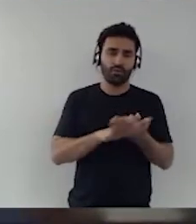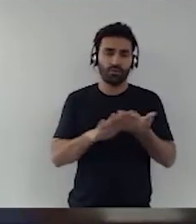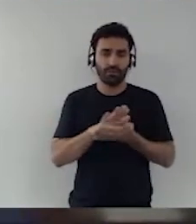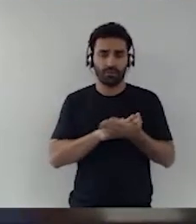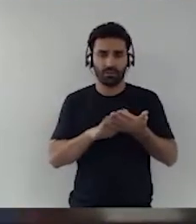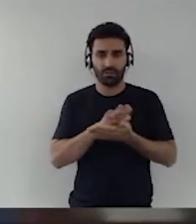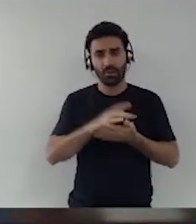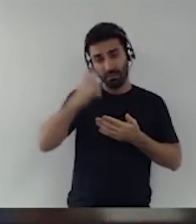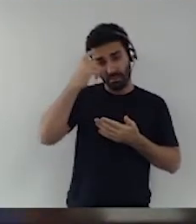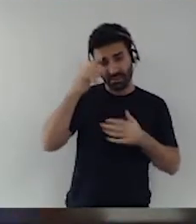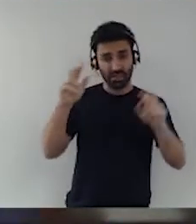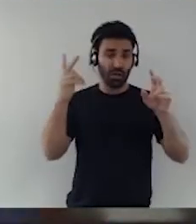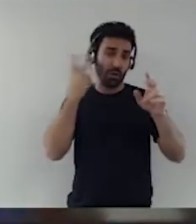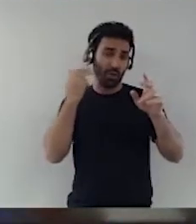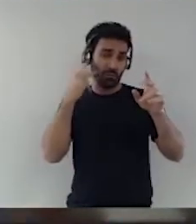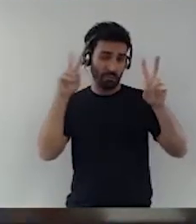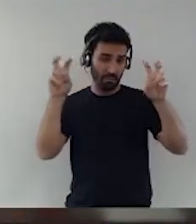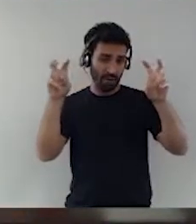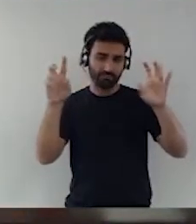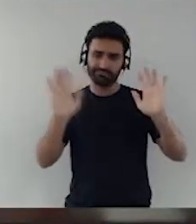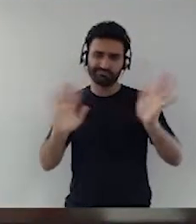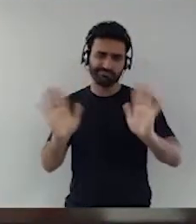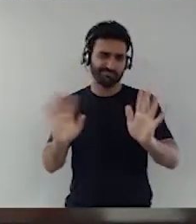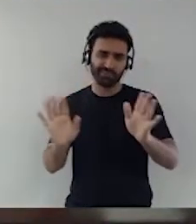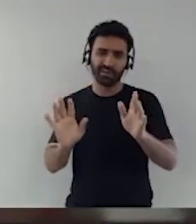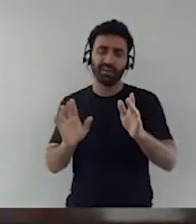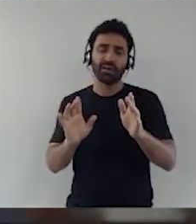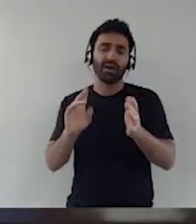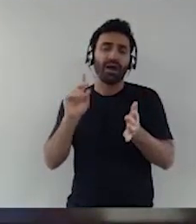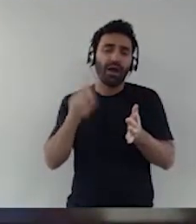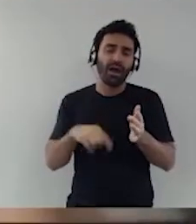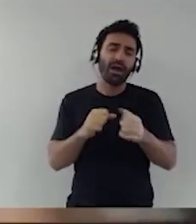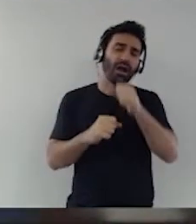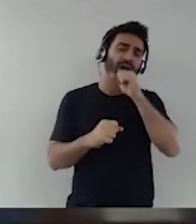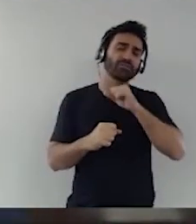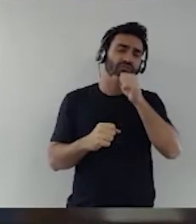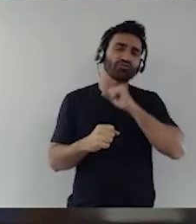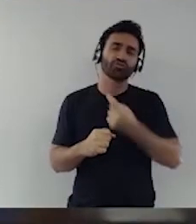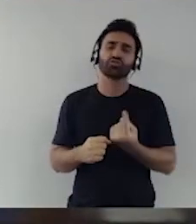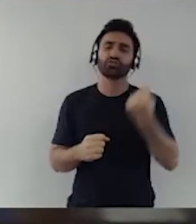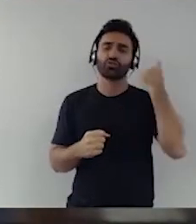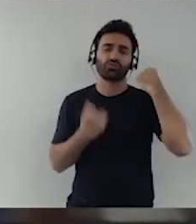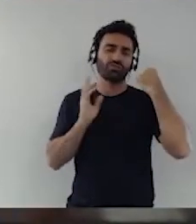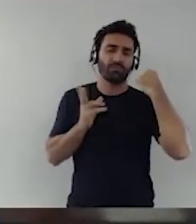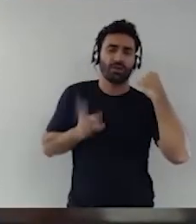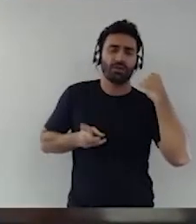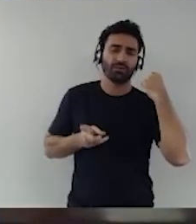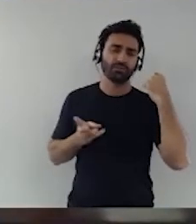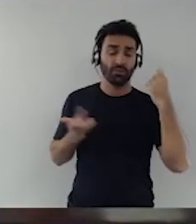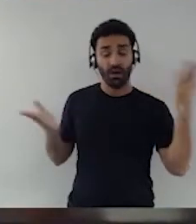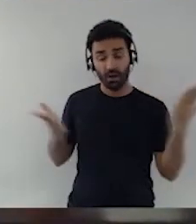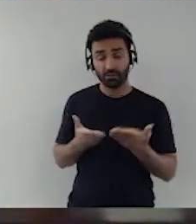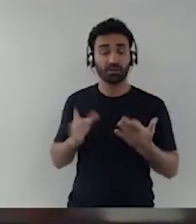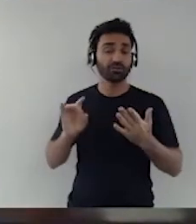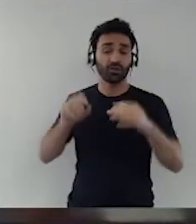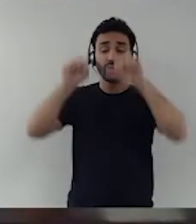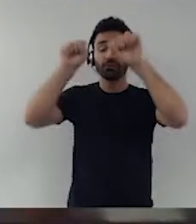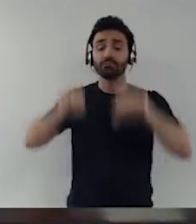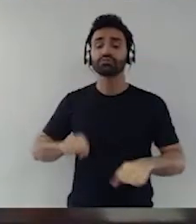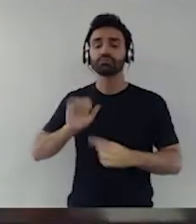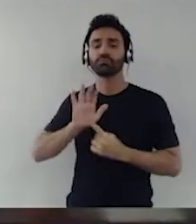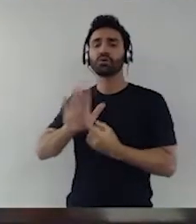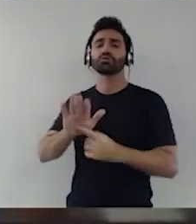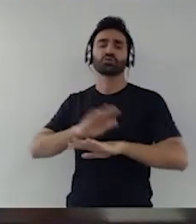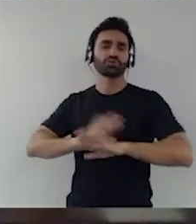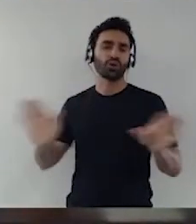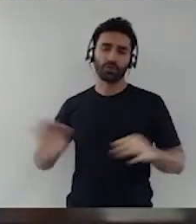novo normal, na verdade, é o antigo estrutural, e que foi descortinado por essa pandemia sanitária. Queria fazer,